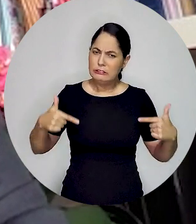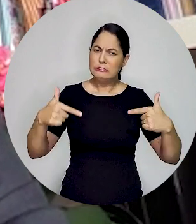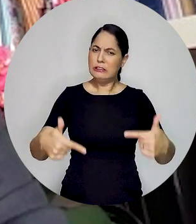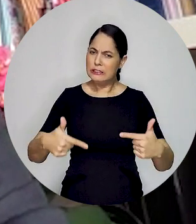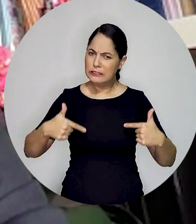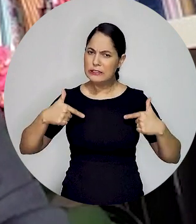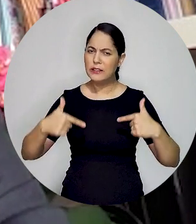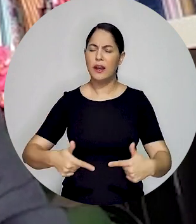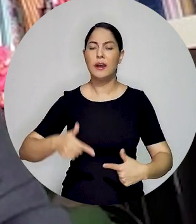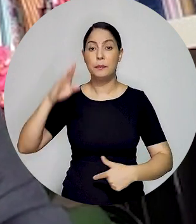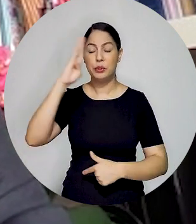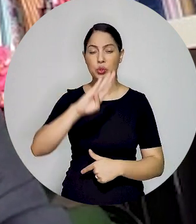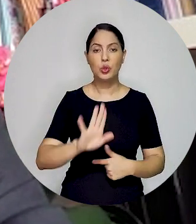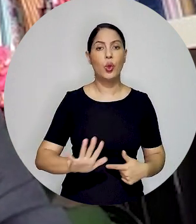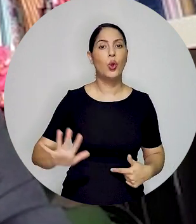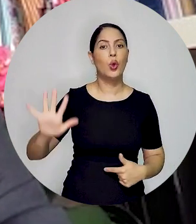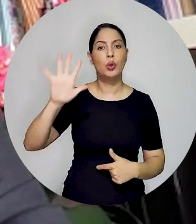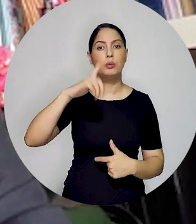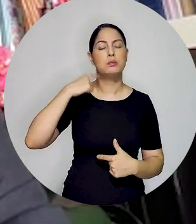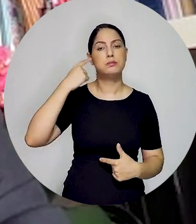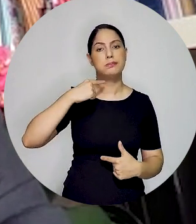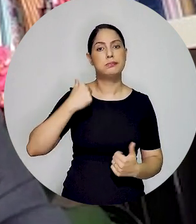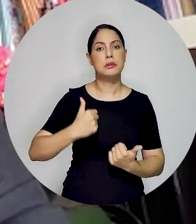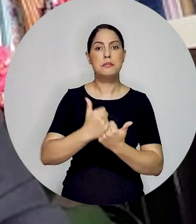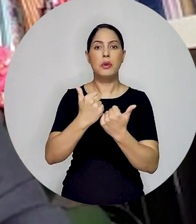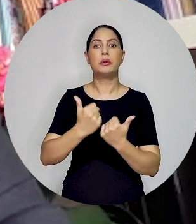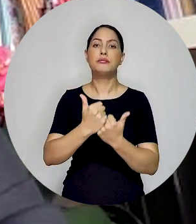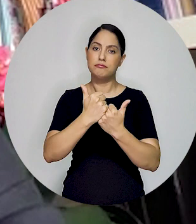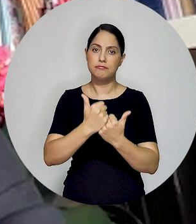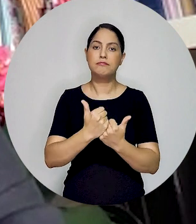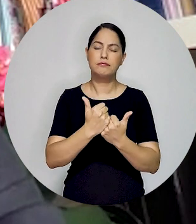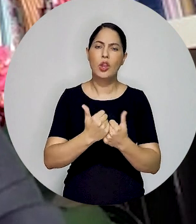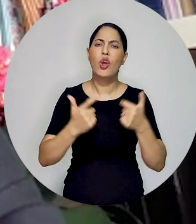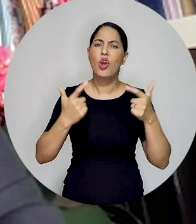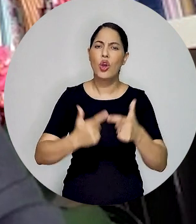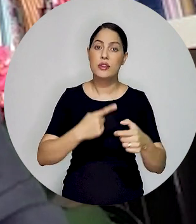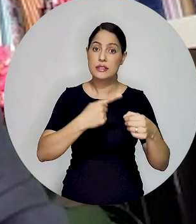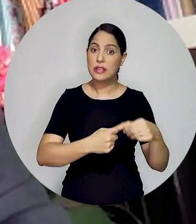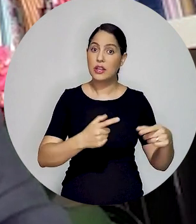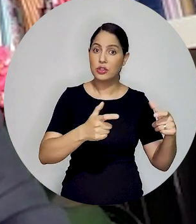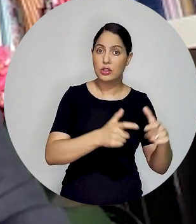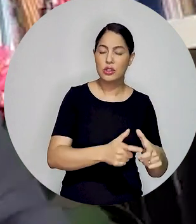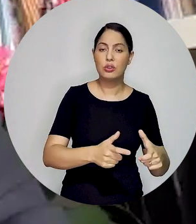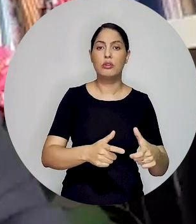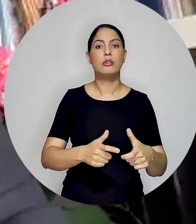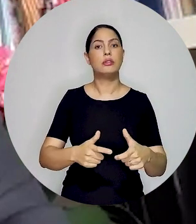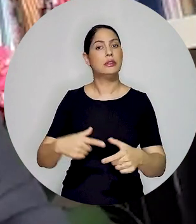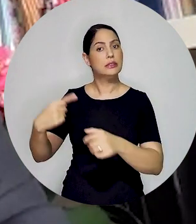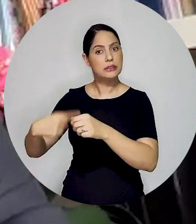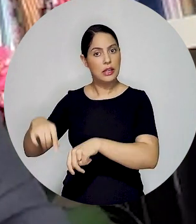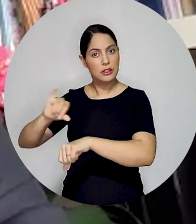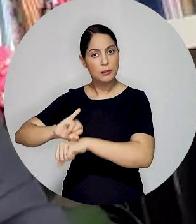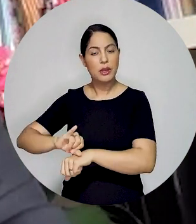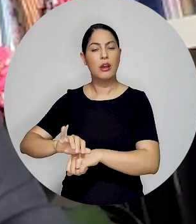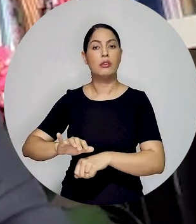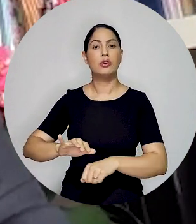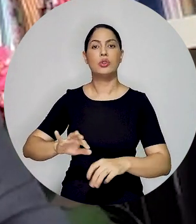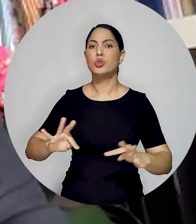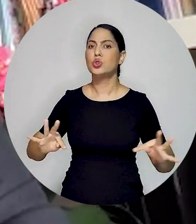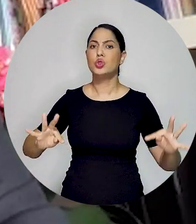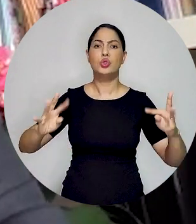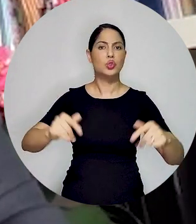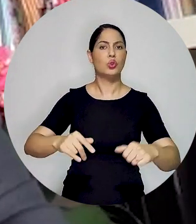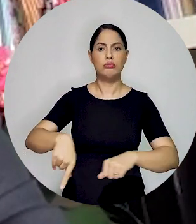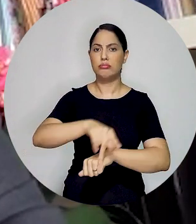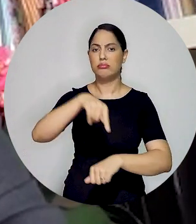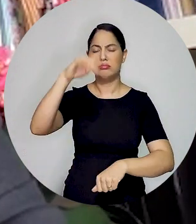vai continuar representando esta advocacia do Brasil, de todo o Brasil, da advocacia interiorana, da advocacia da